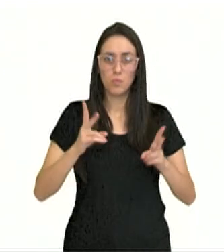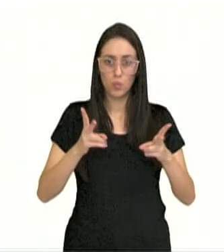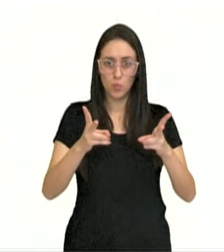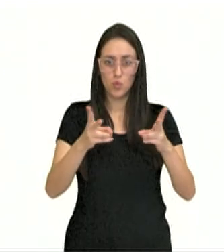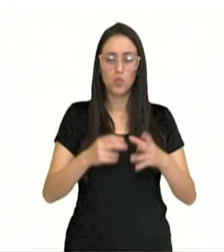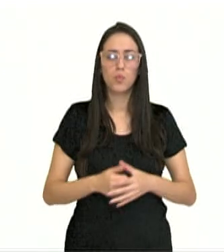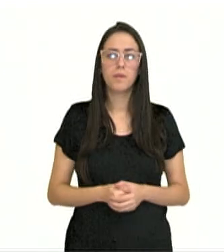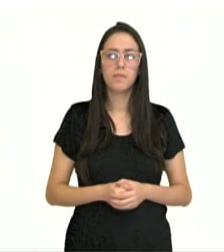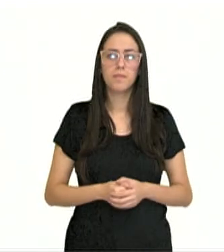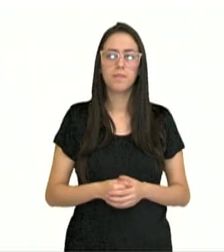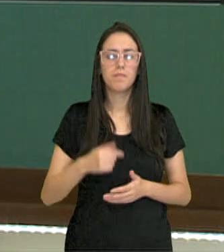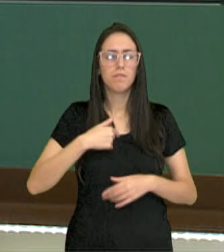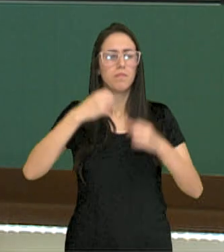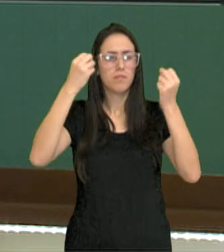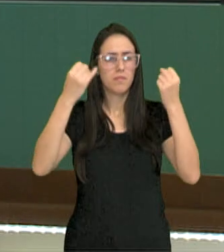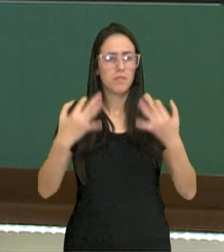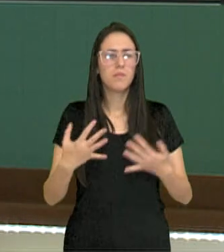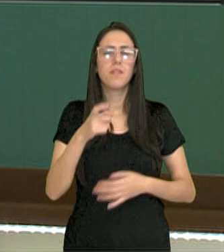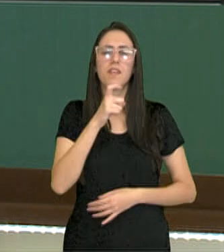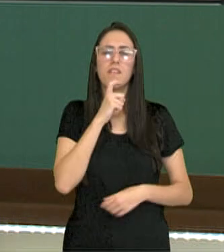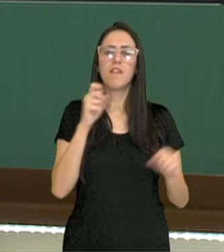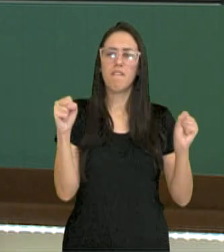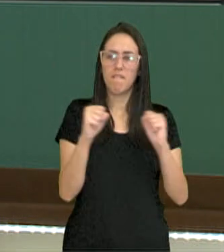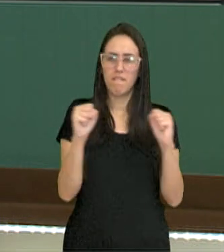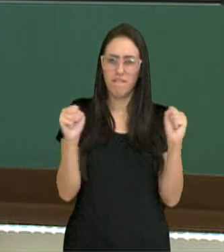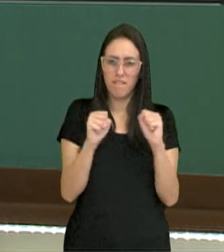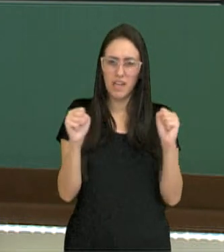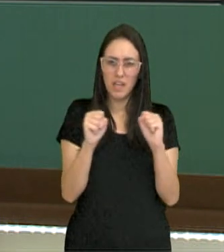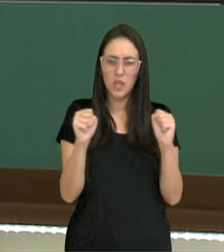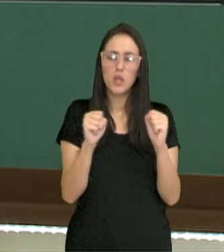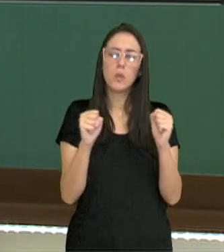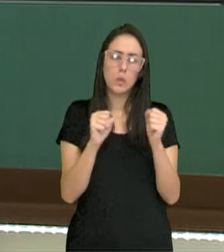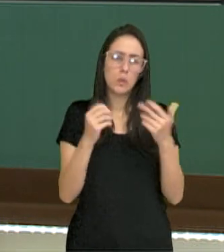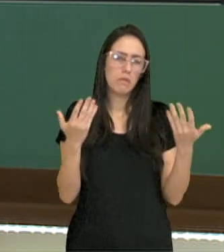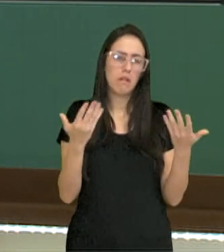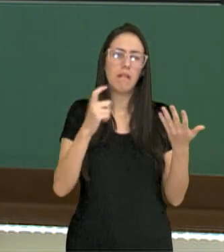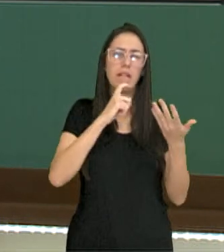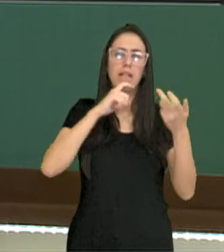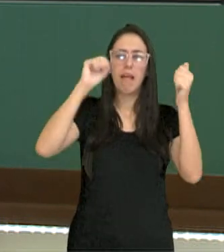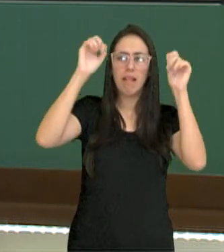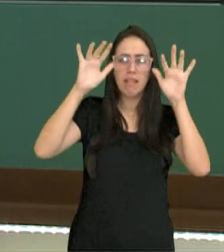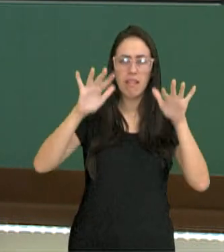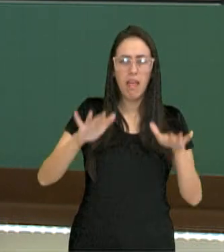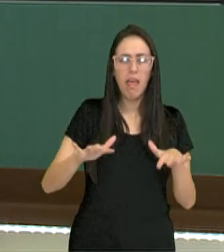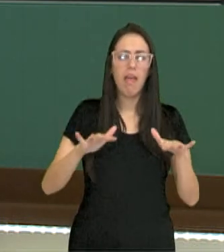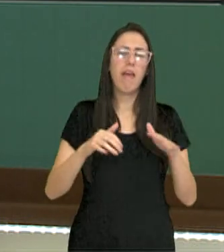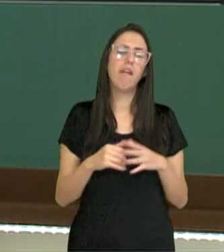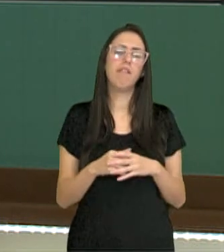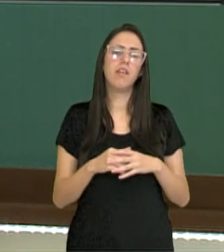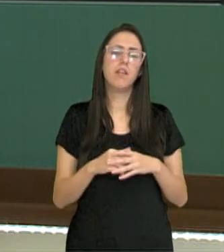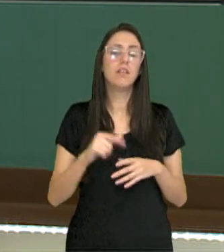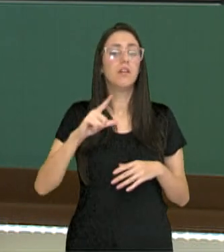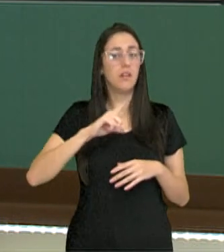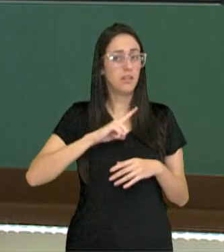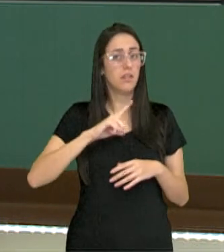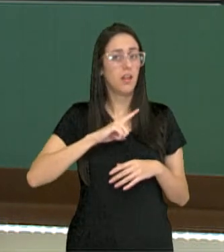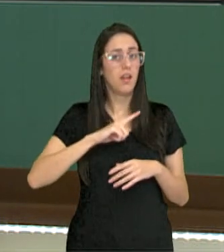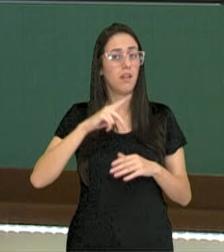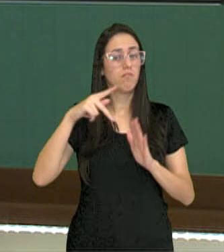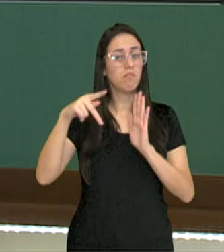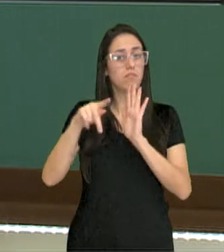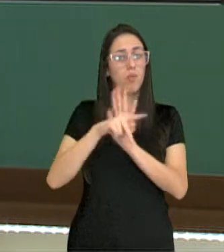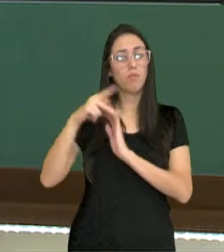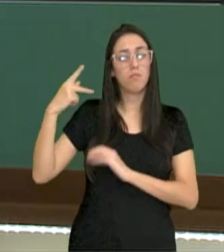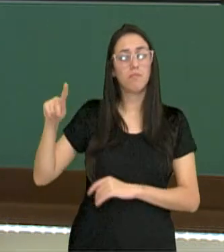Continuando, já que a gente está falando de frio, né, que é uma espécie, neve tem relação com o habitat, onde eu encontro